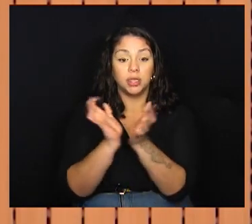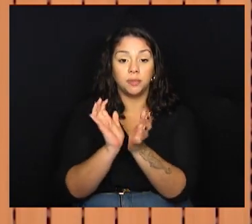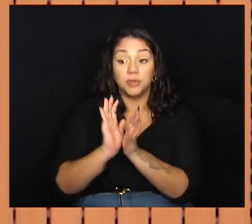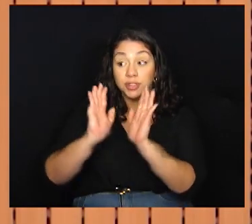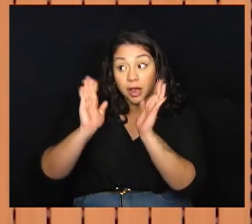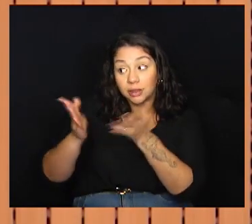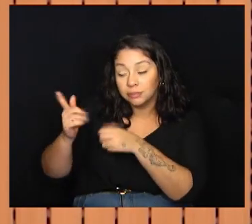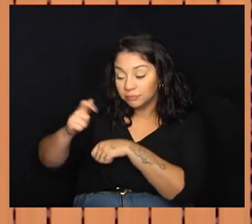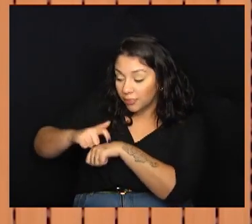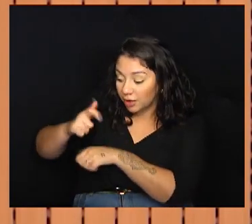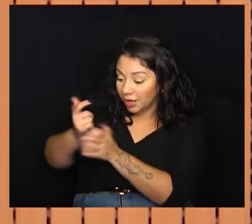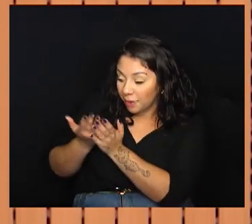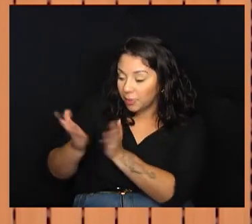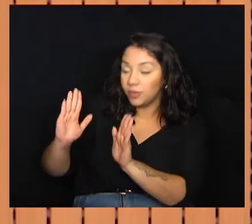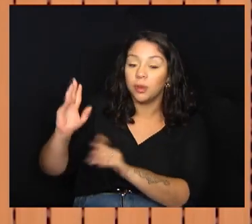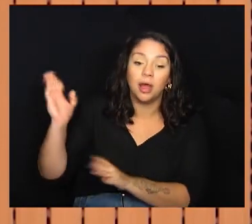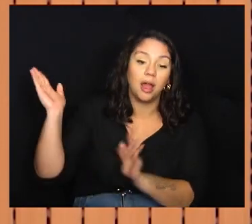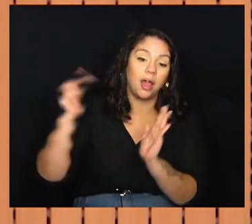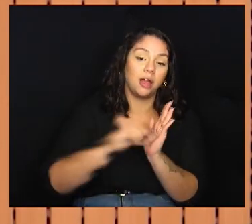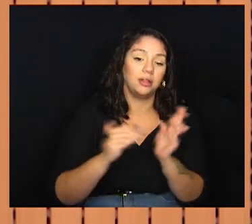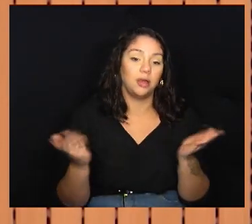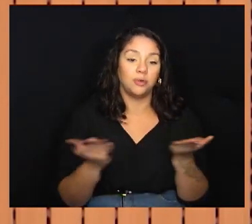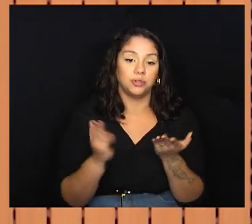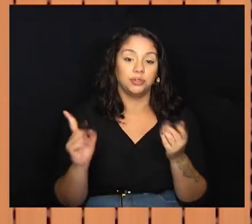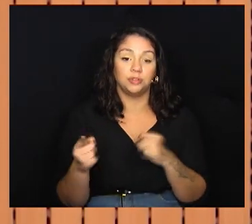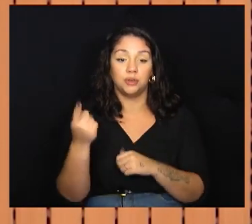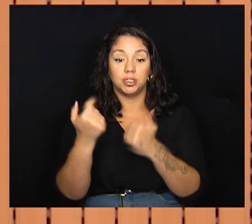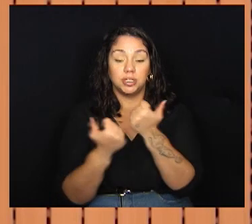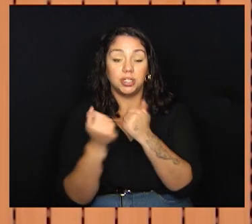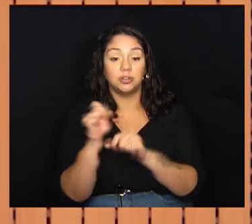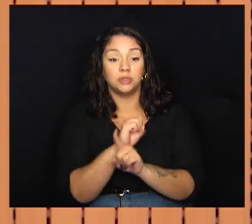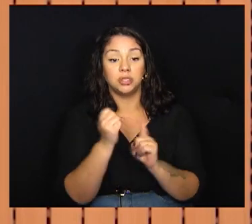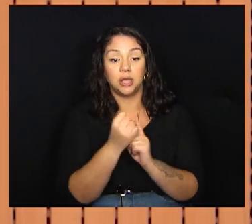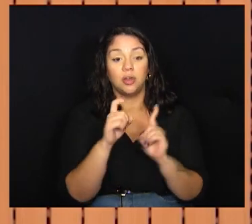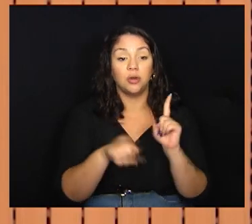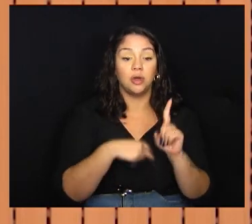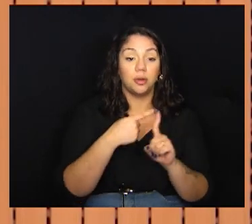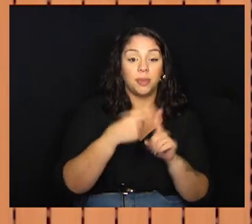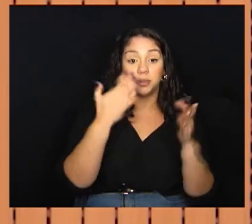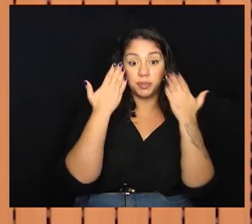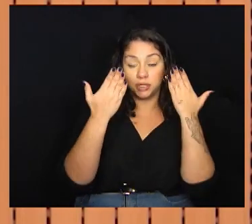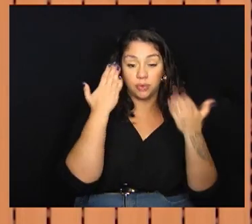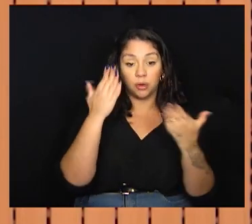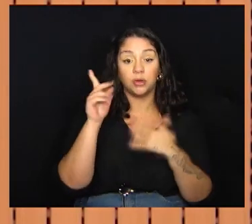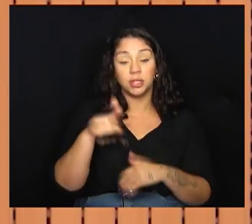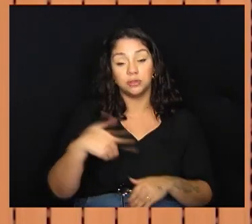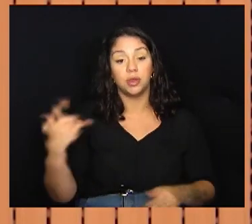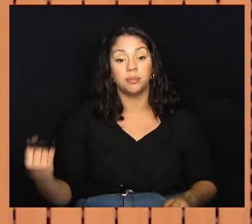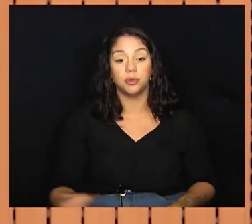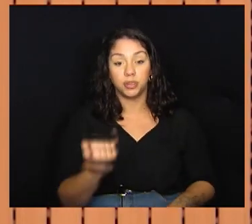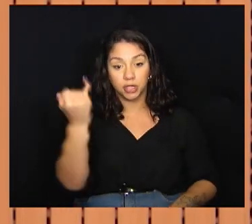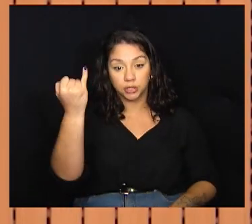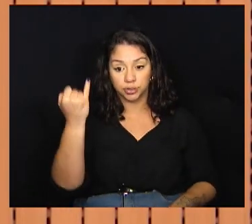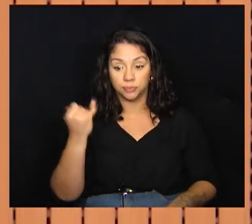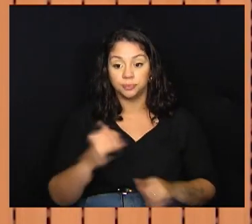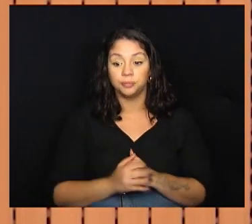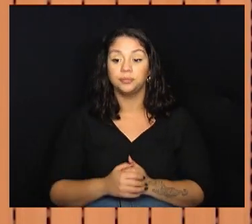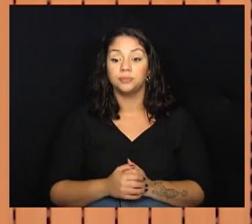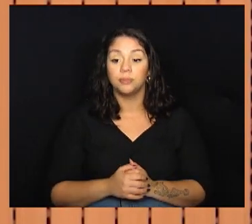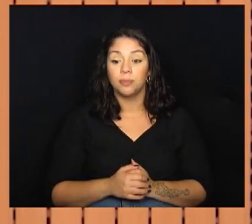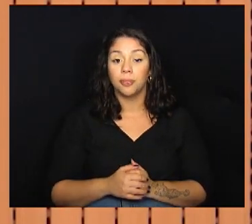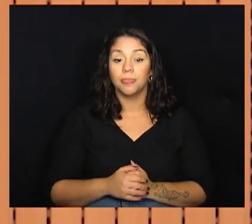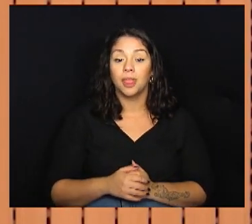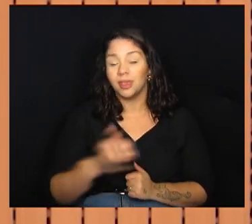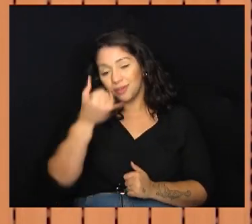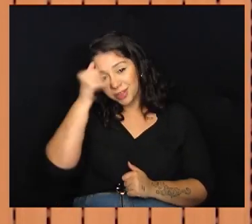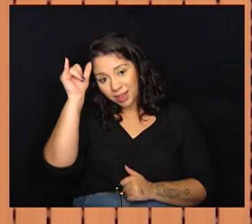abriu, né? Inclusive a assistente social e o psicólogo. Né? Acho que isso é muito importante, assim, não ter essa